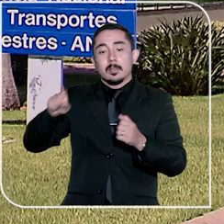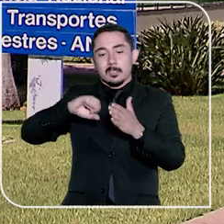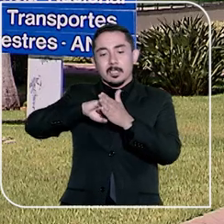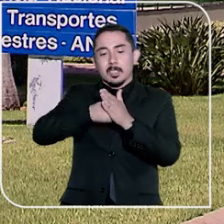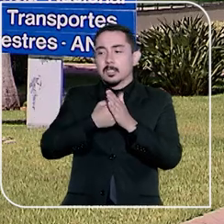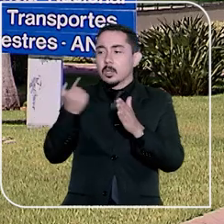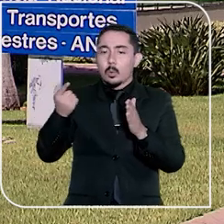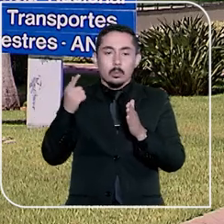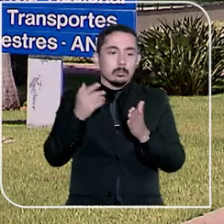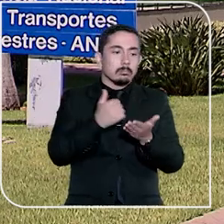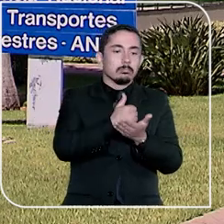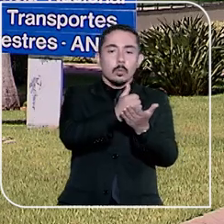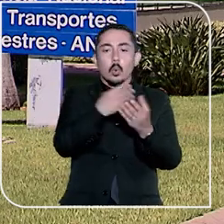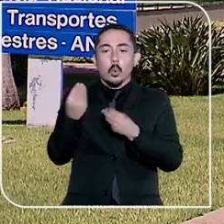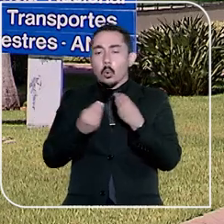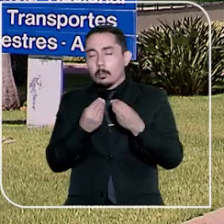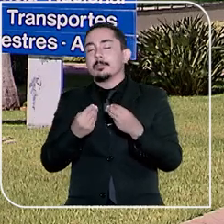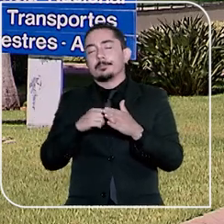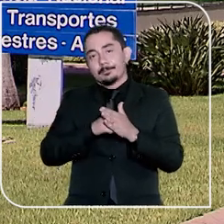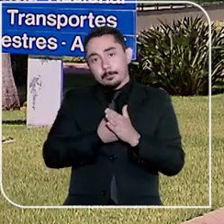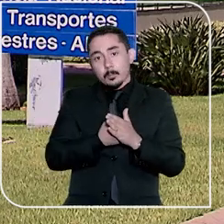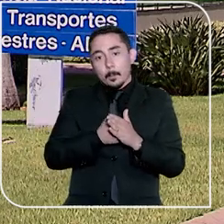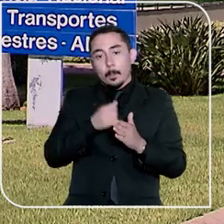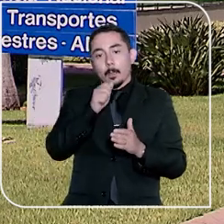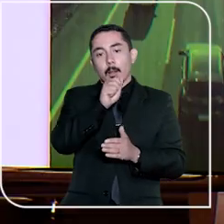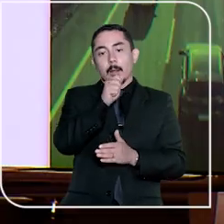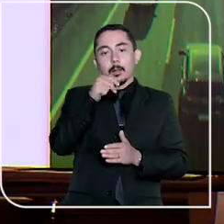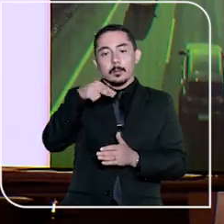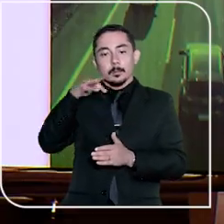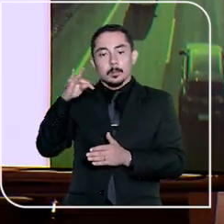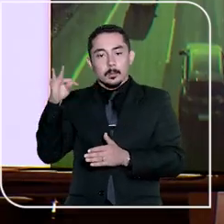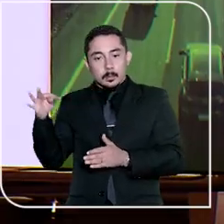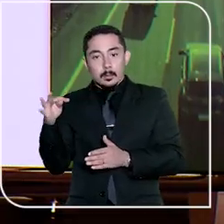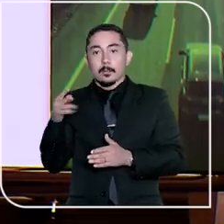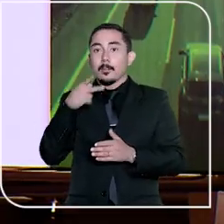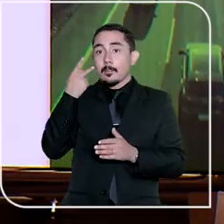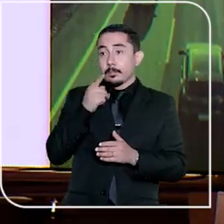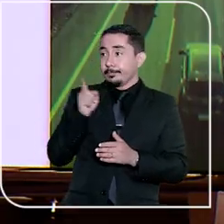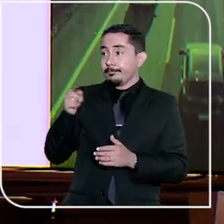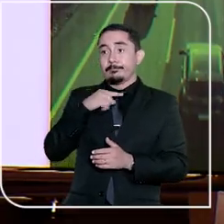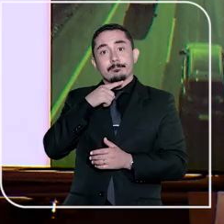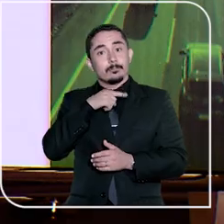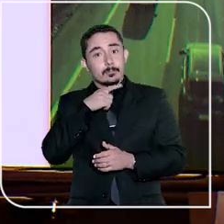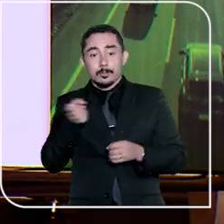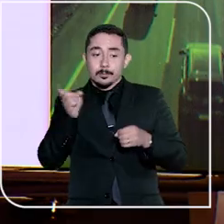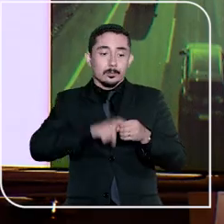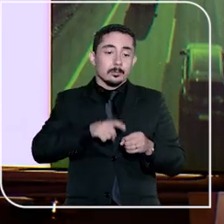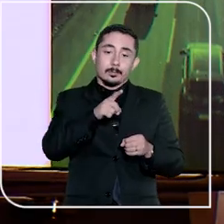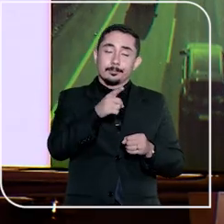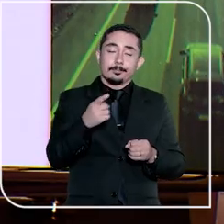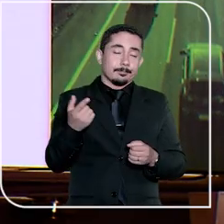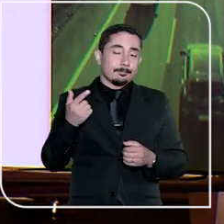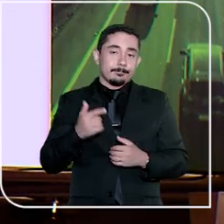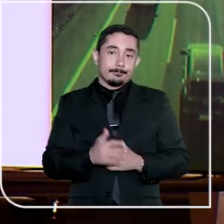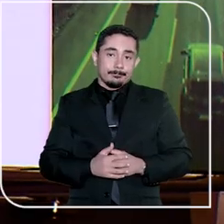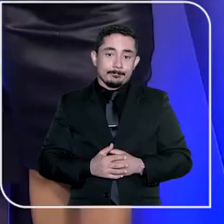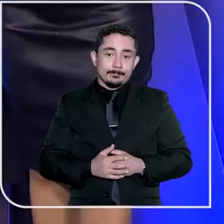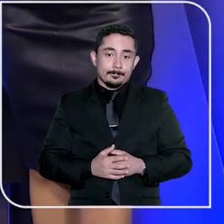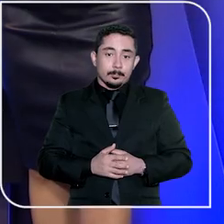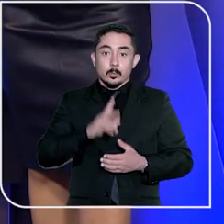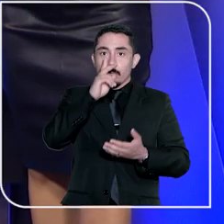linhas por parte da Agência Nacional de transportes terrestres ANTT inviabiliza a retomada das